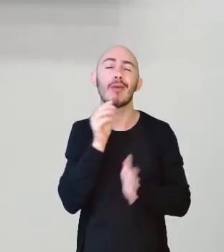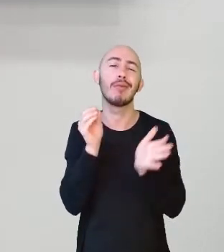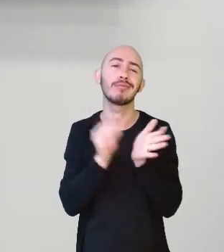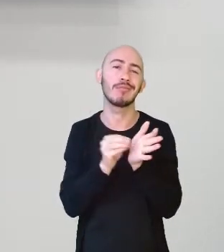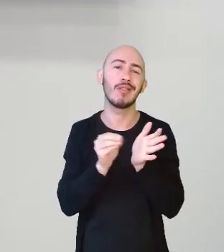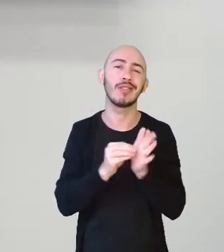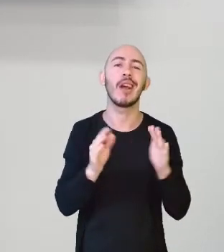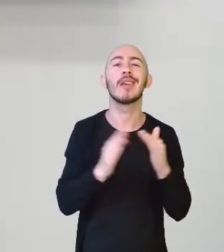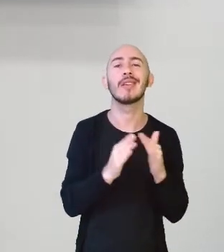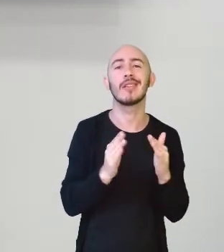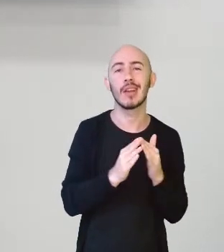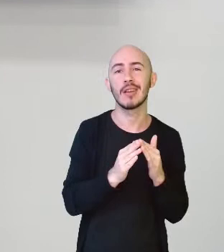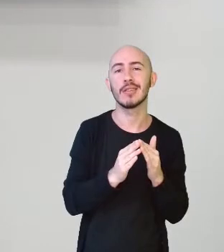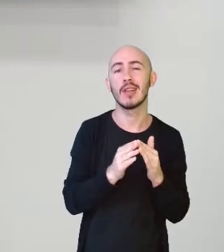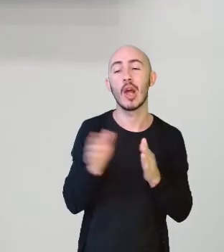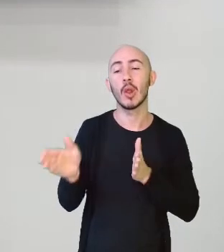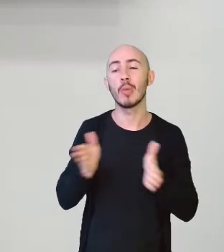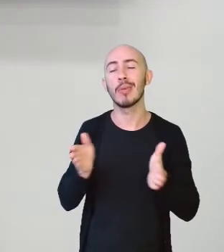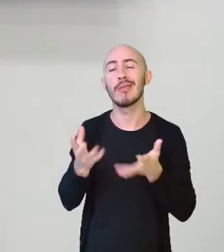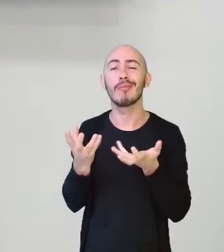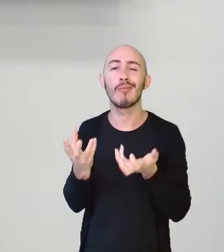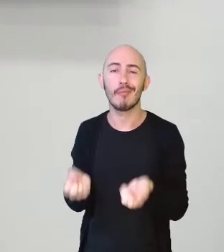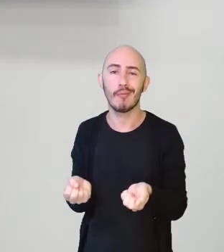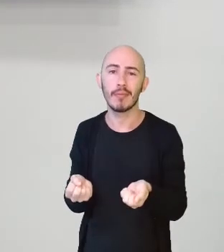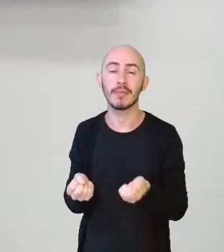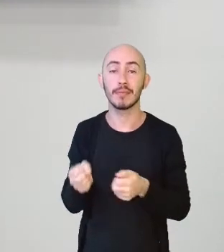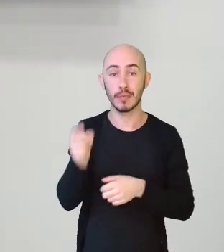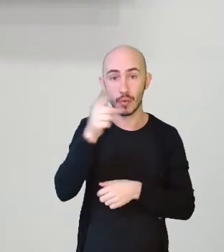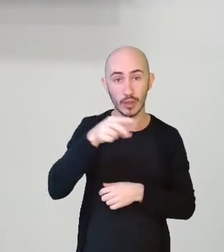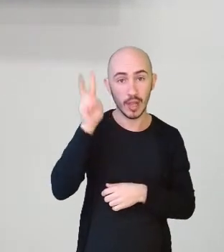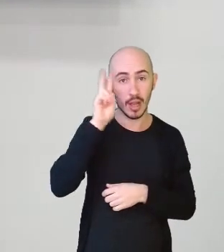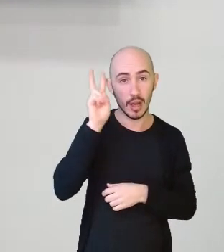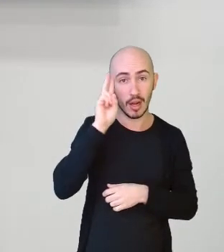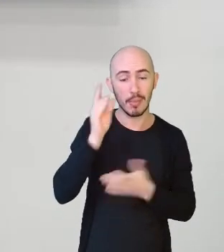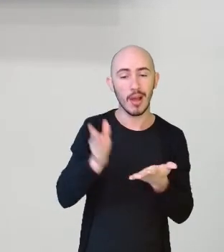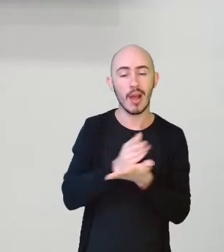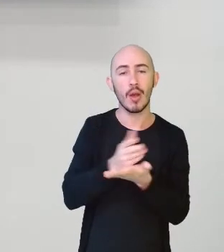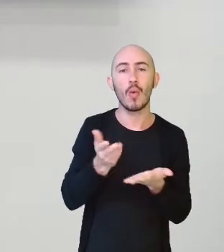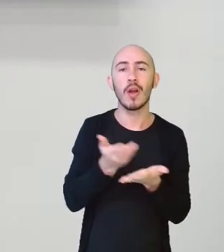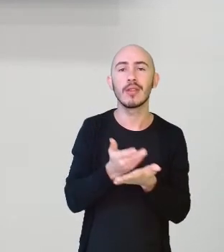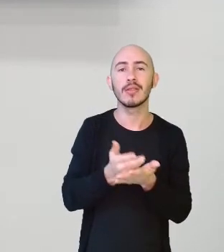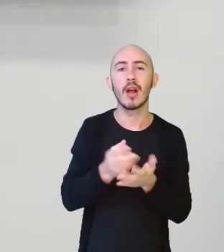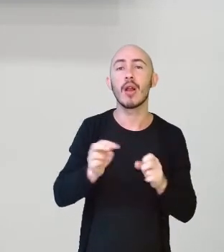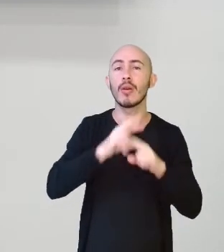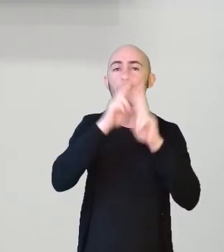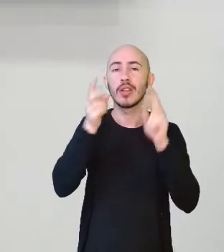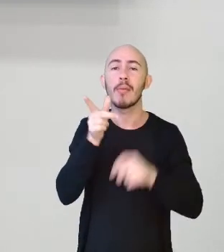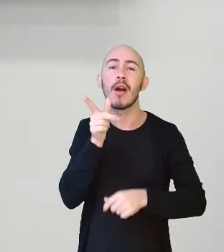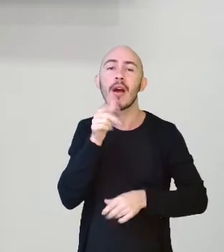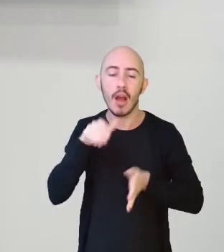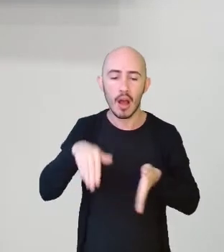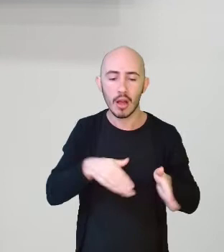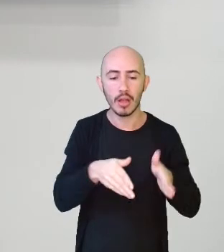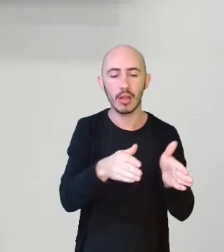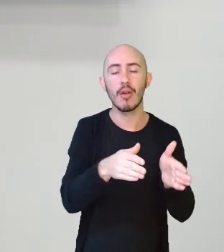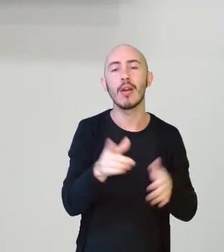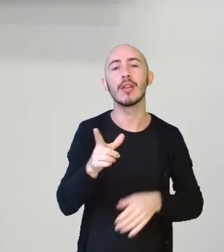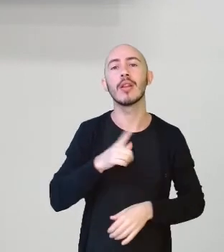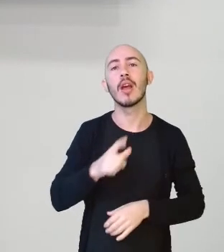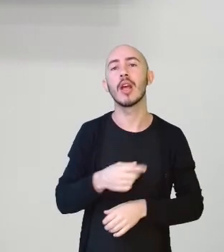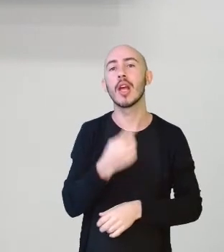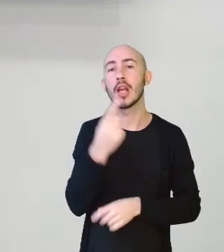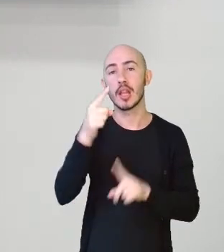na época de seca. Você lembra que quando falamos aqui algumas aulas sobre rios, nós falamos que existem dois tipos de